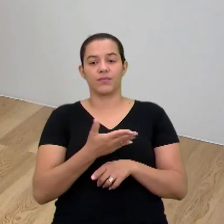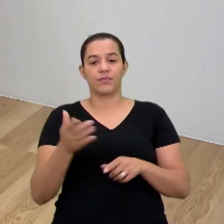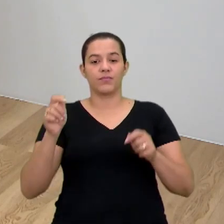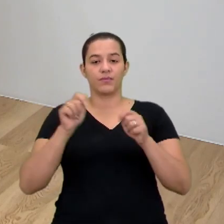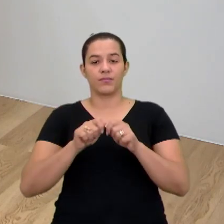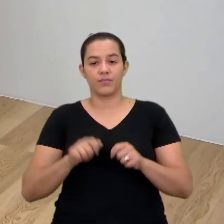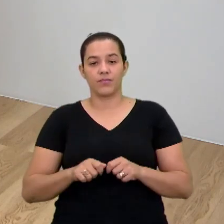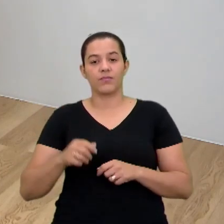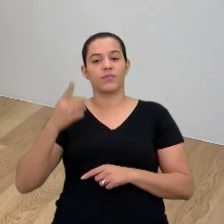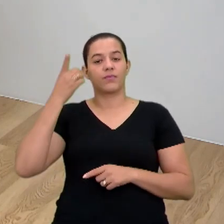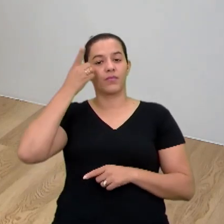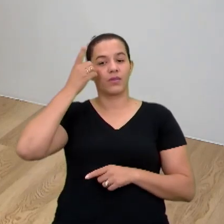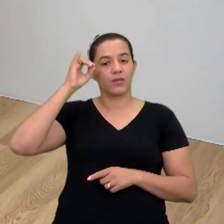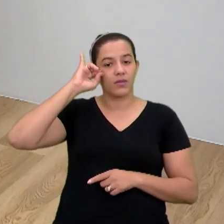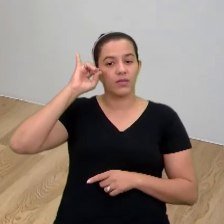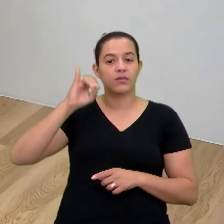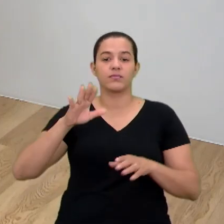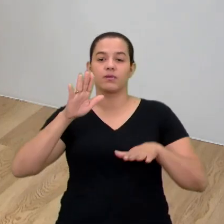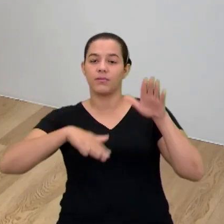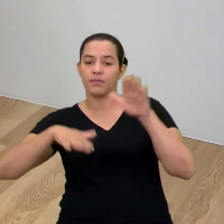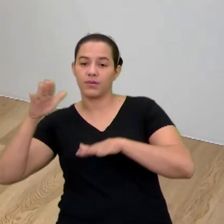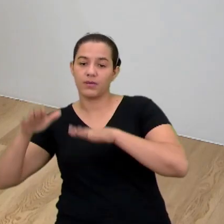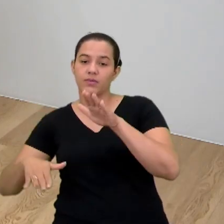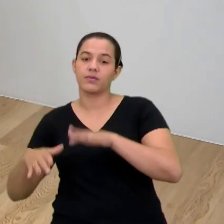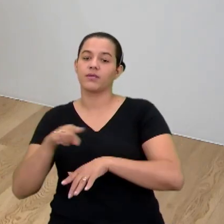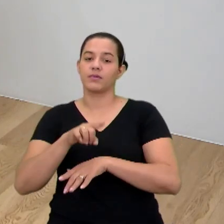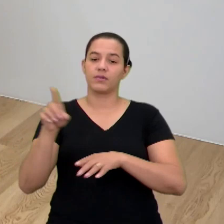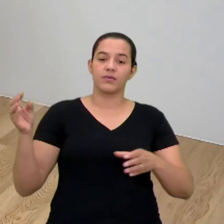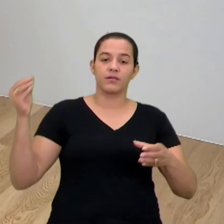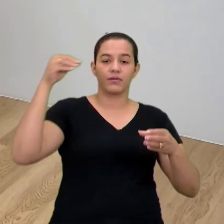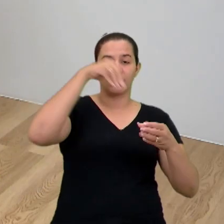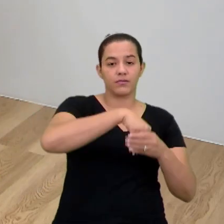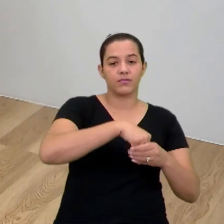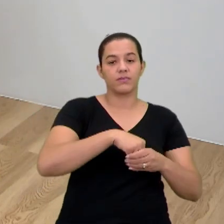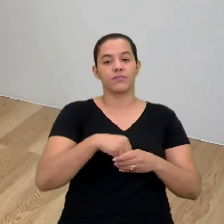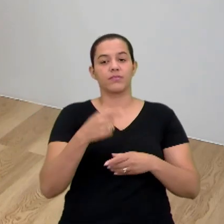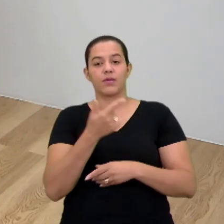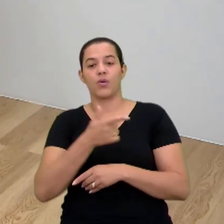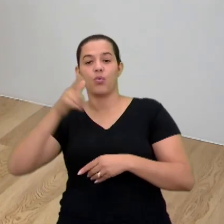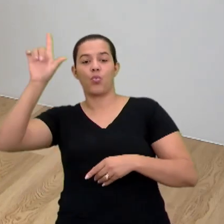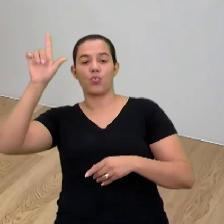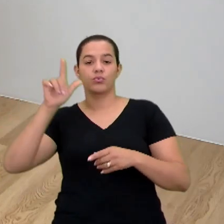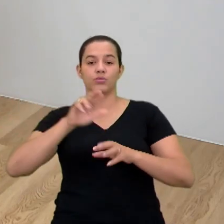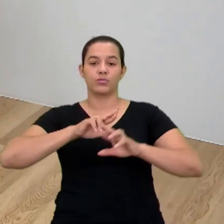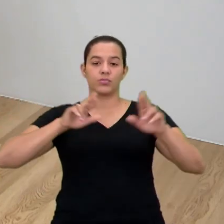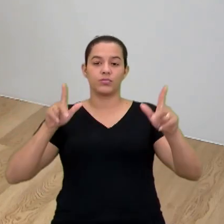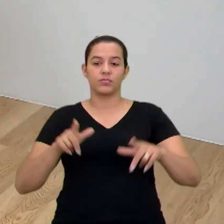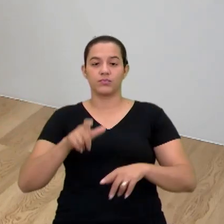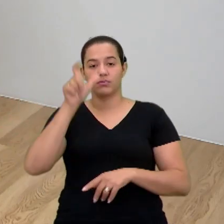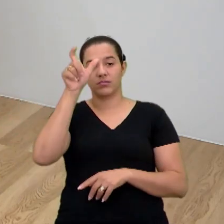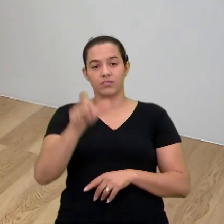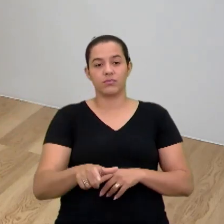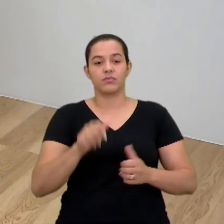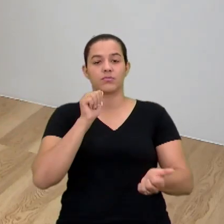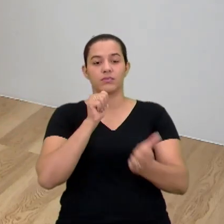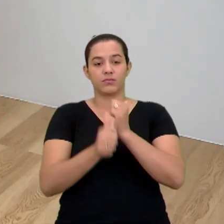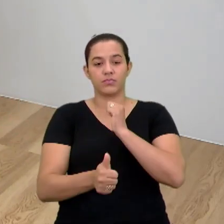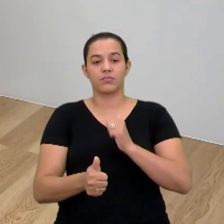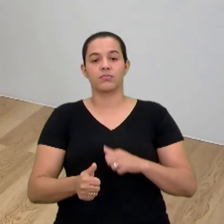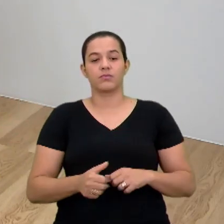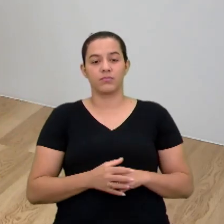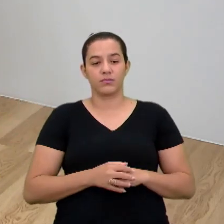deficiente outra mental, pessoa, outro depende mundo, das né? modalidades que ele também vai ser incluído, mas não é uma coisa do outro mundo. Então, assim, ele é um atleta E os que tempos se